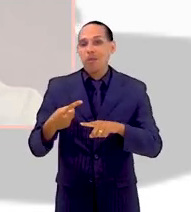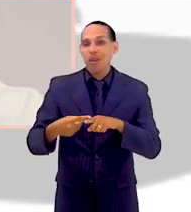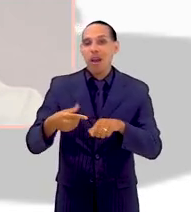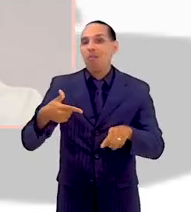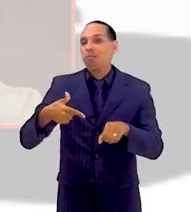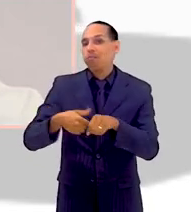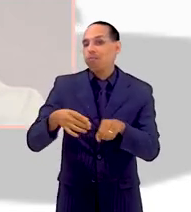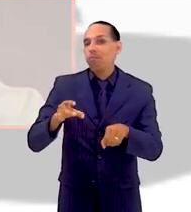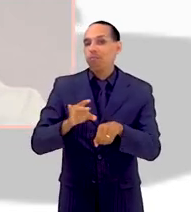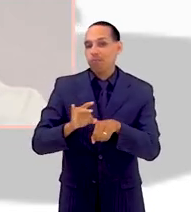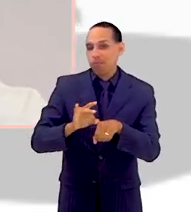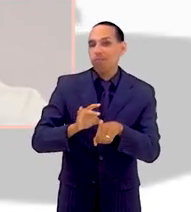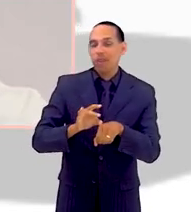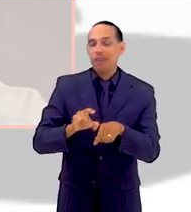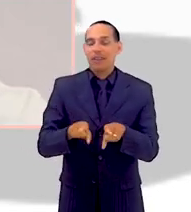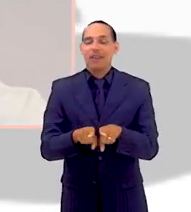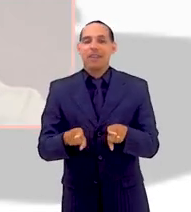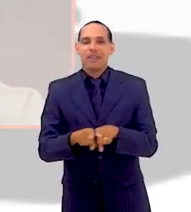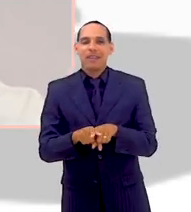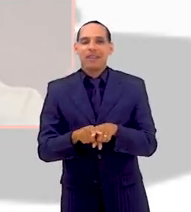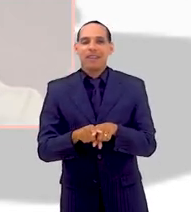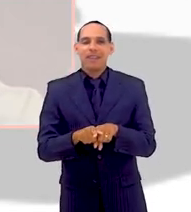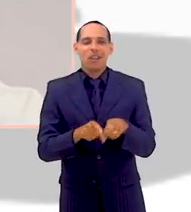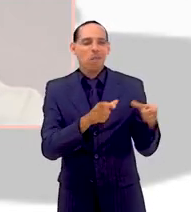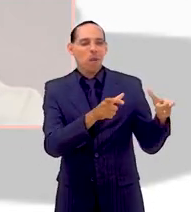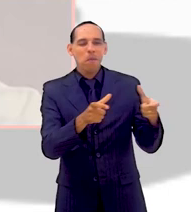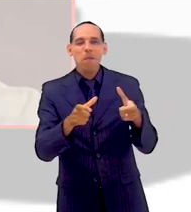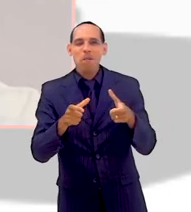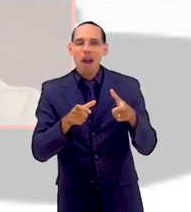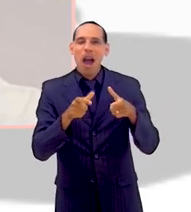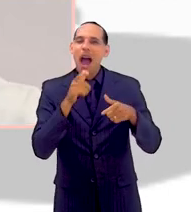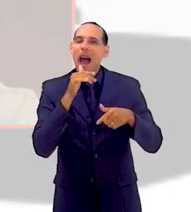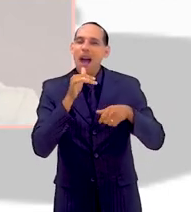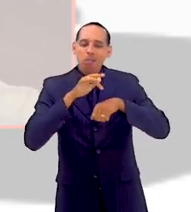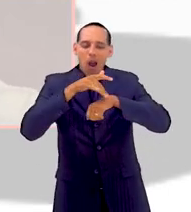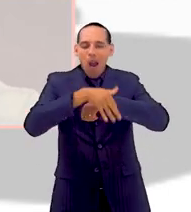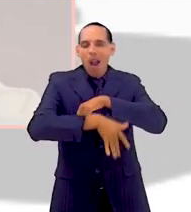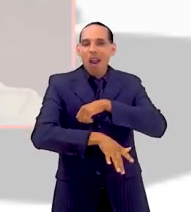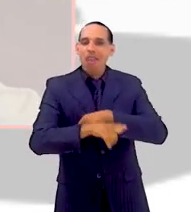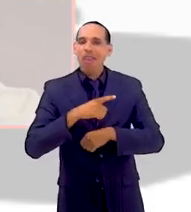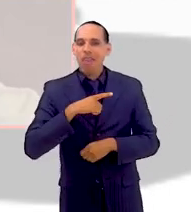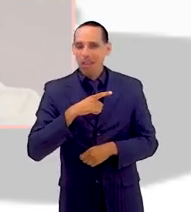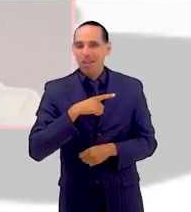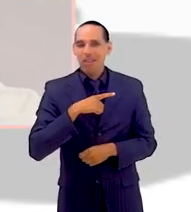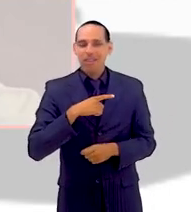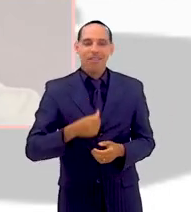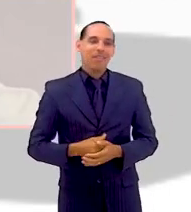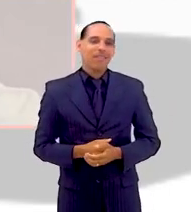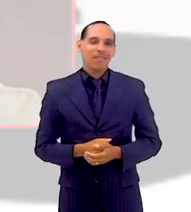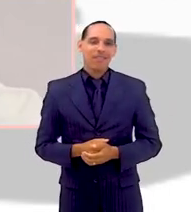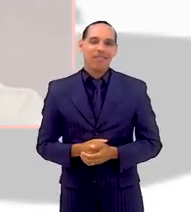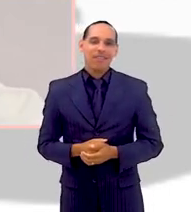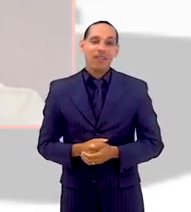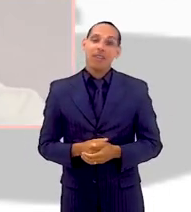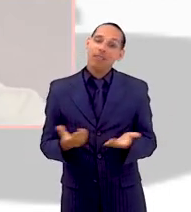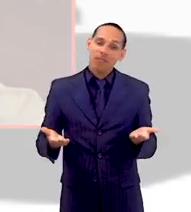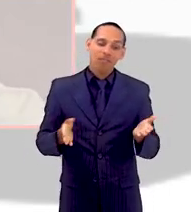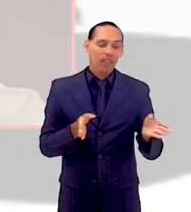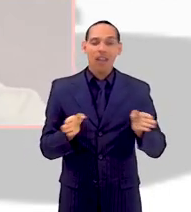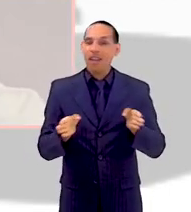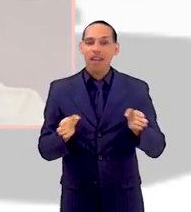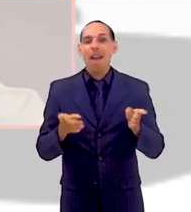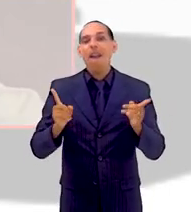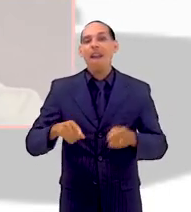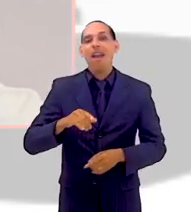de serra muito interessantes, muito bonitos, com cachoeiras, num processo através da via do acessível à